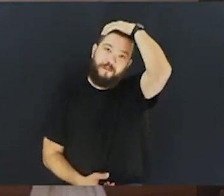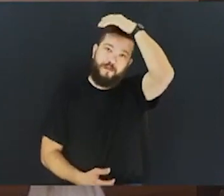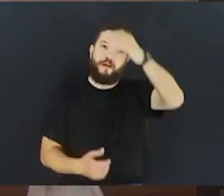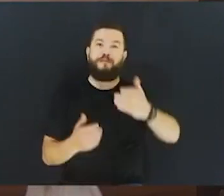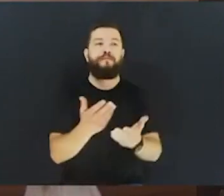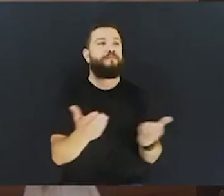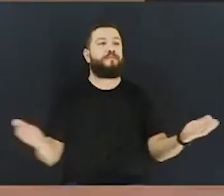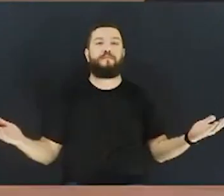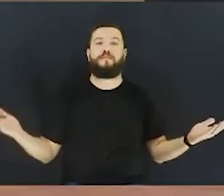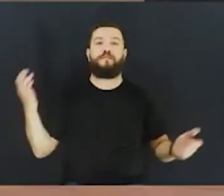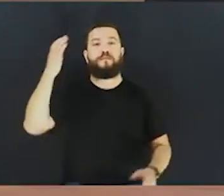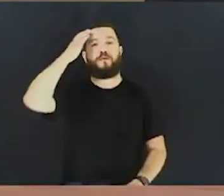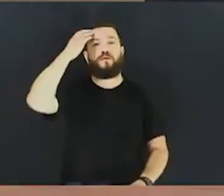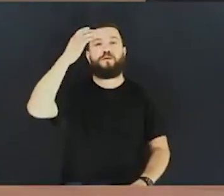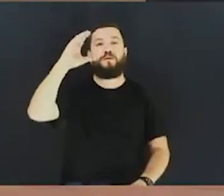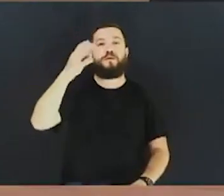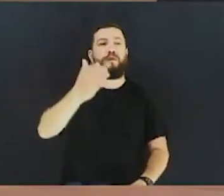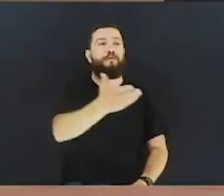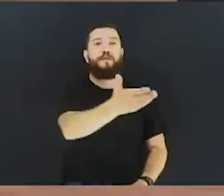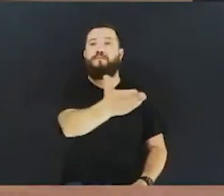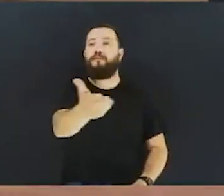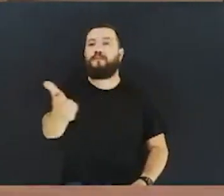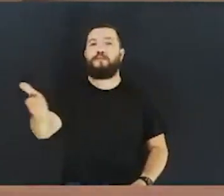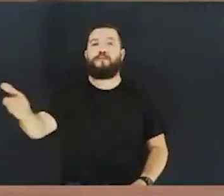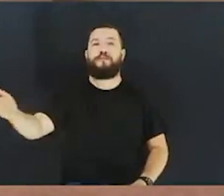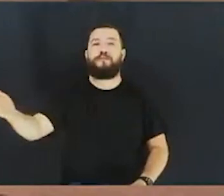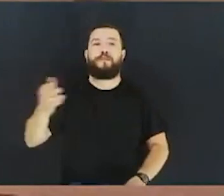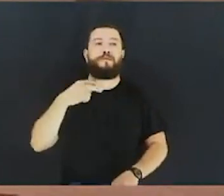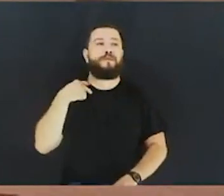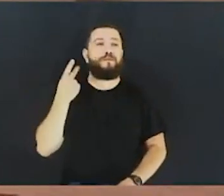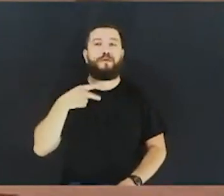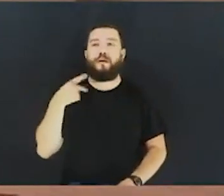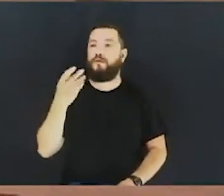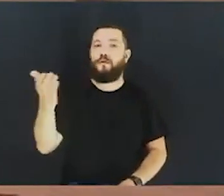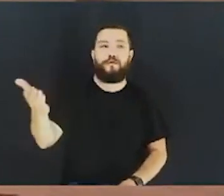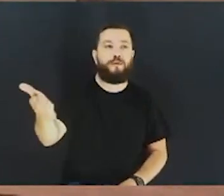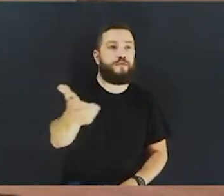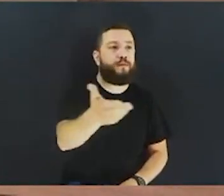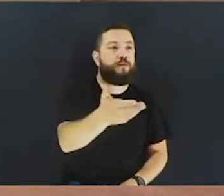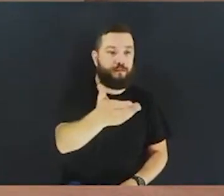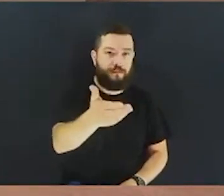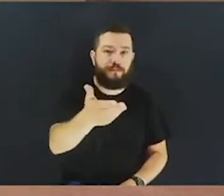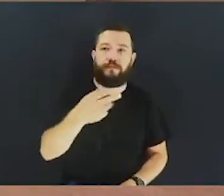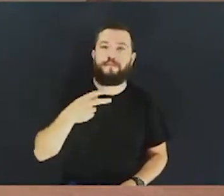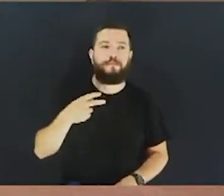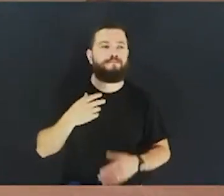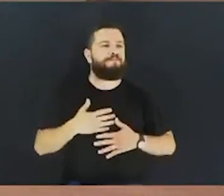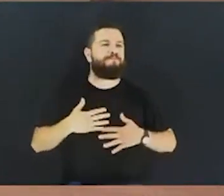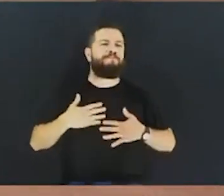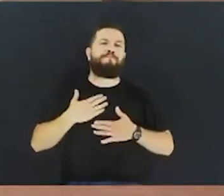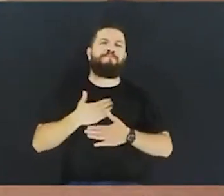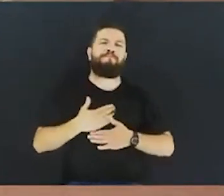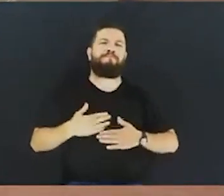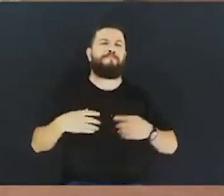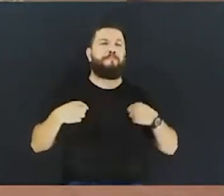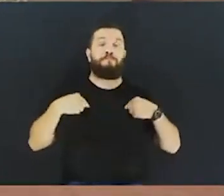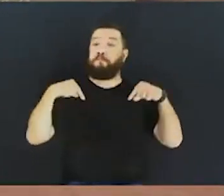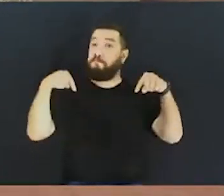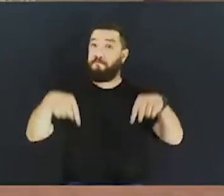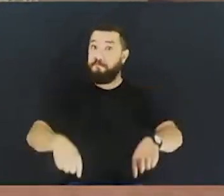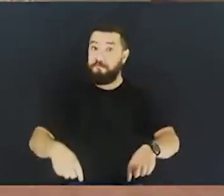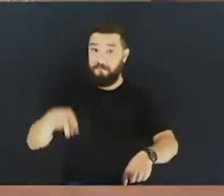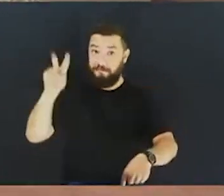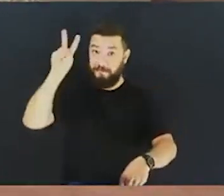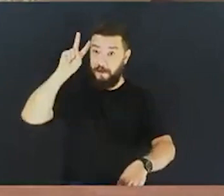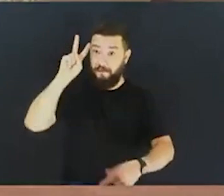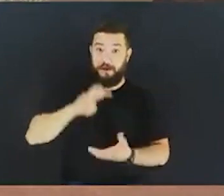vereadores, servidores dessa casa, uma satisfação estar aqui nesta segunda-feira. Primeiro, para agradecer as pessoas